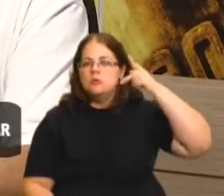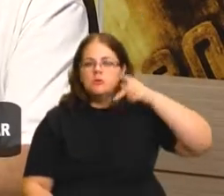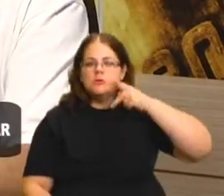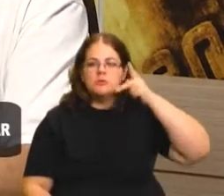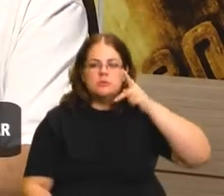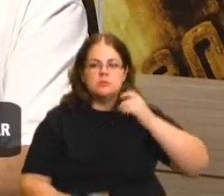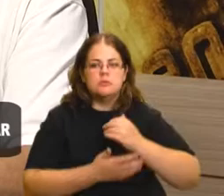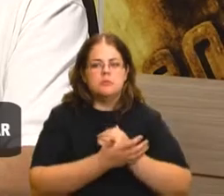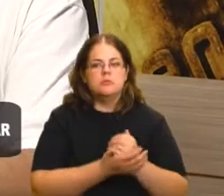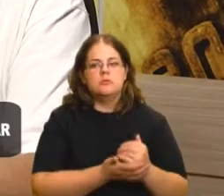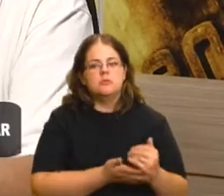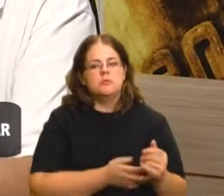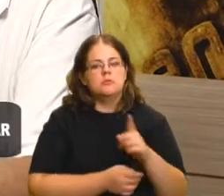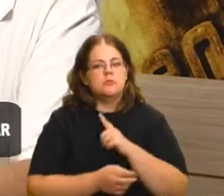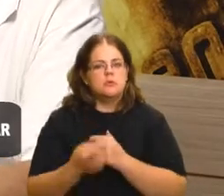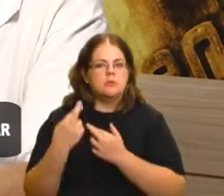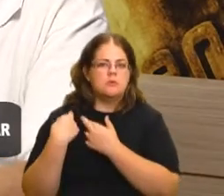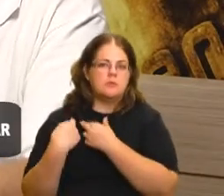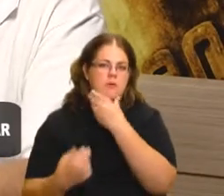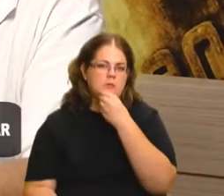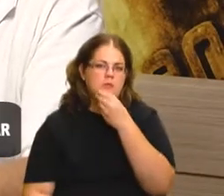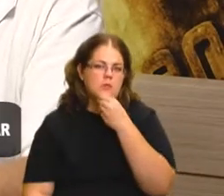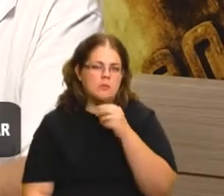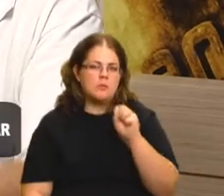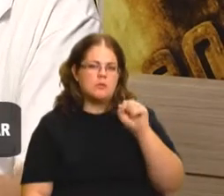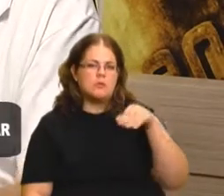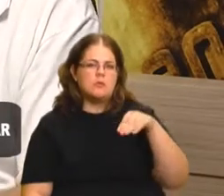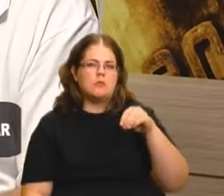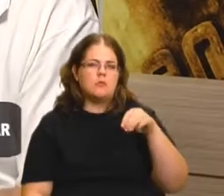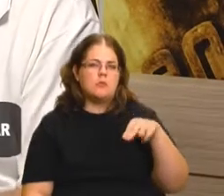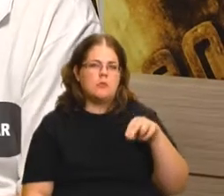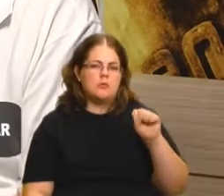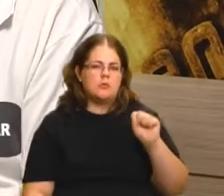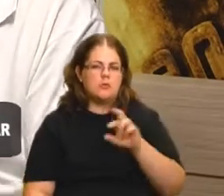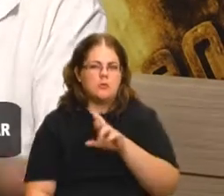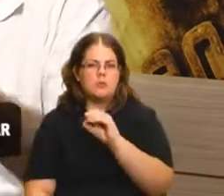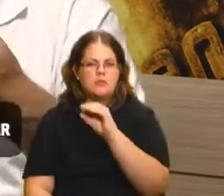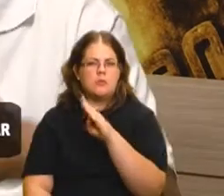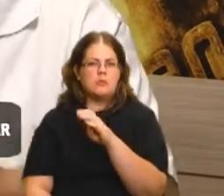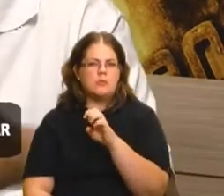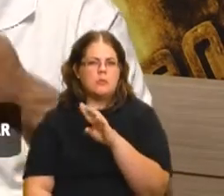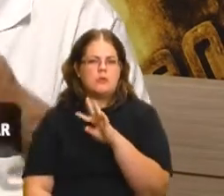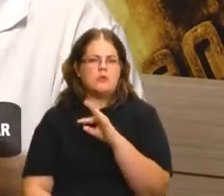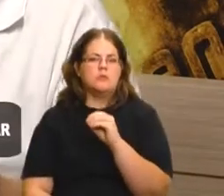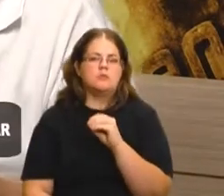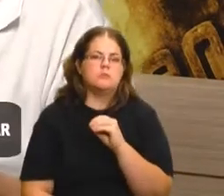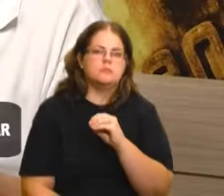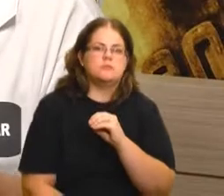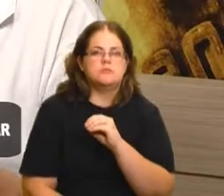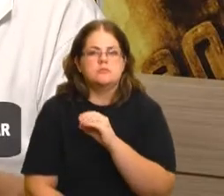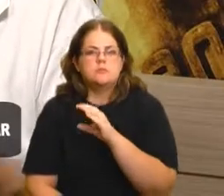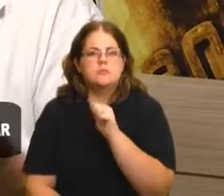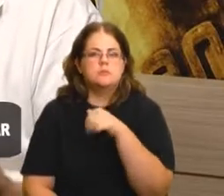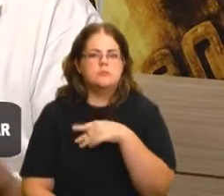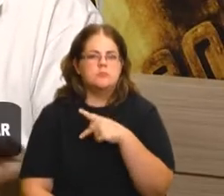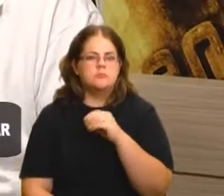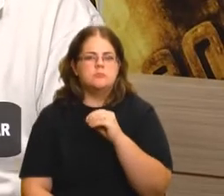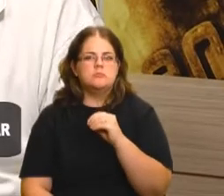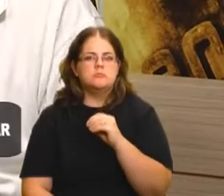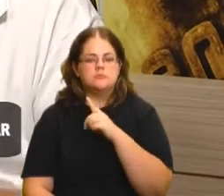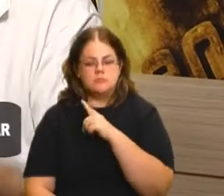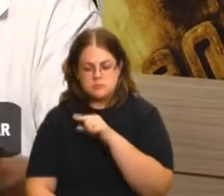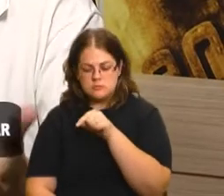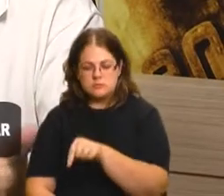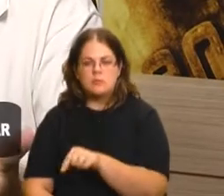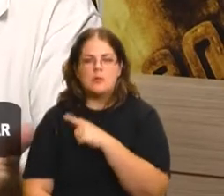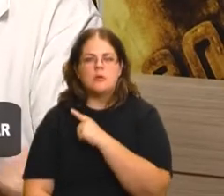inicial é conduzida por pessoas como Simons e como Roberto Campos, que eram próximas desse modelo, embora sempre com contradições. Roberto Campos, por